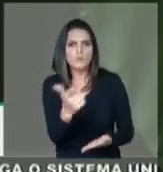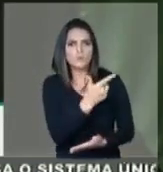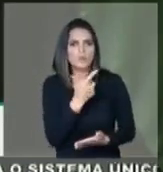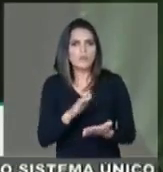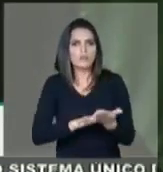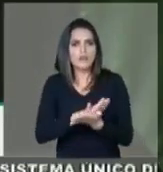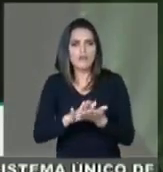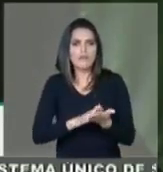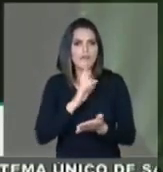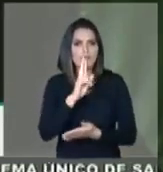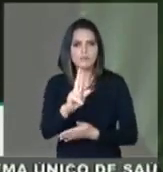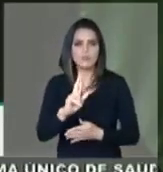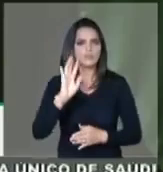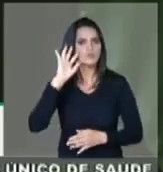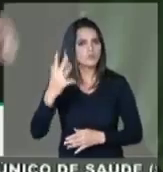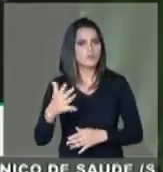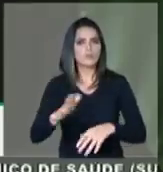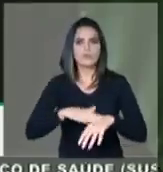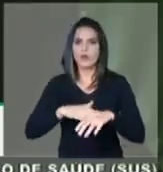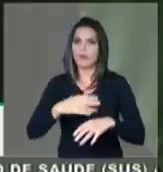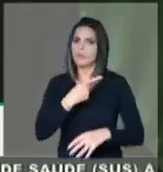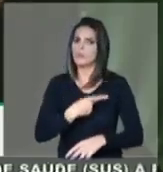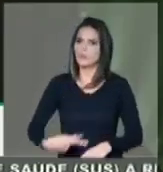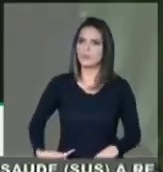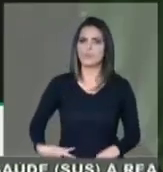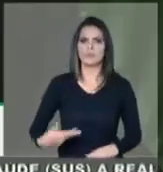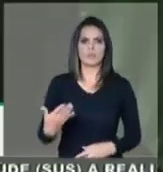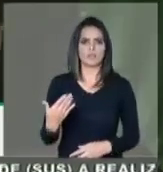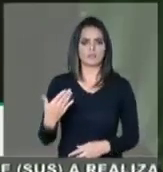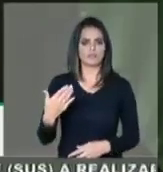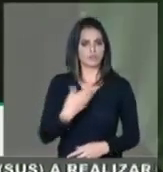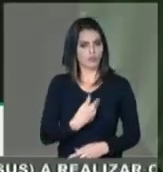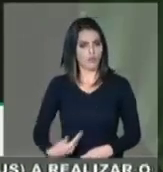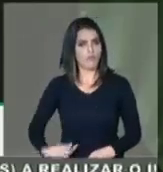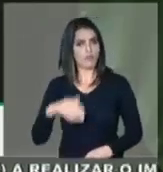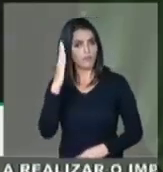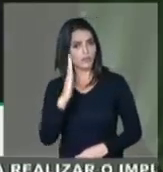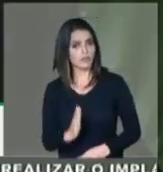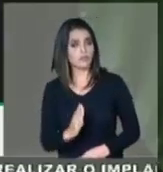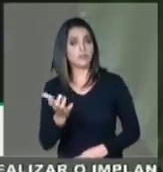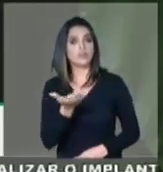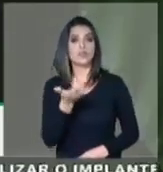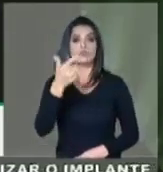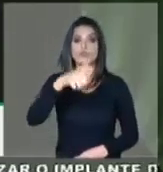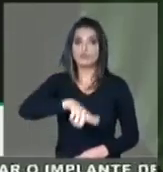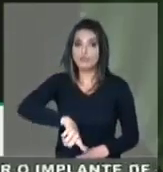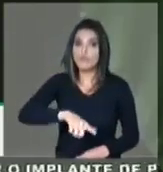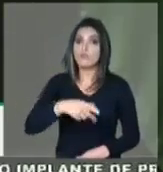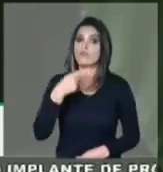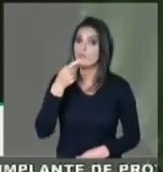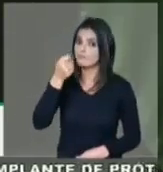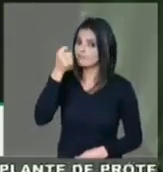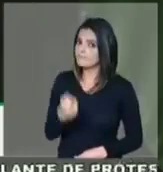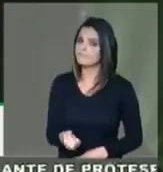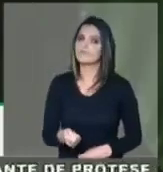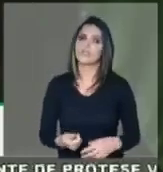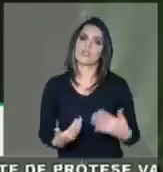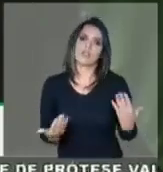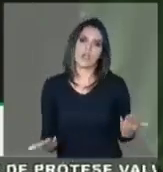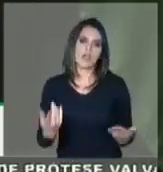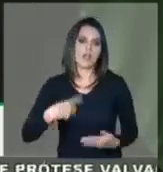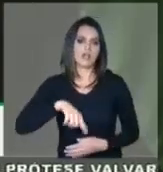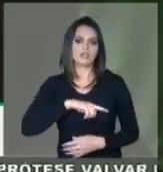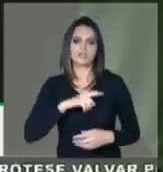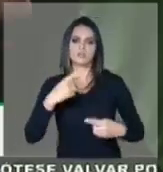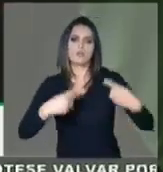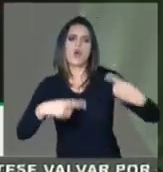adequadas respostas do governo brasileiro. Por isso eu quero aqui, mais uma vez, de forma enfática, sabendo que não estamos aqui